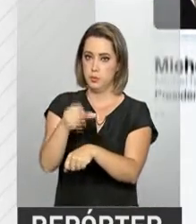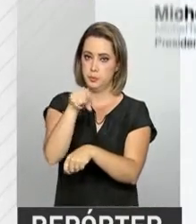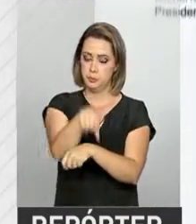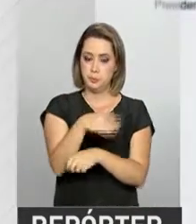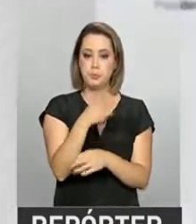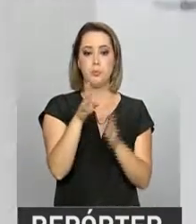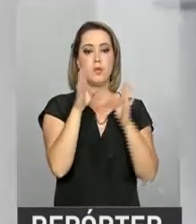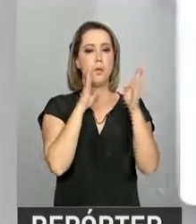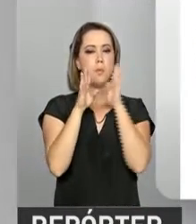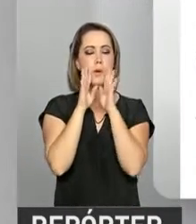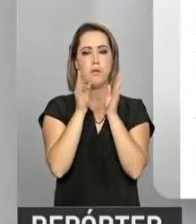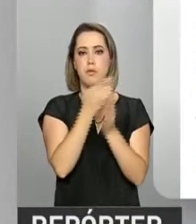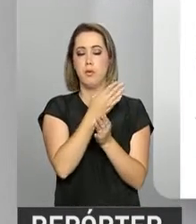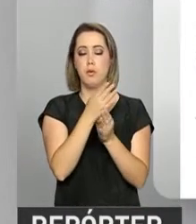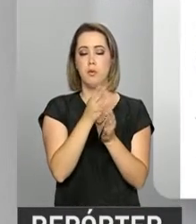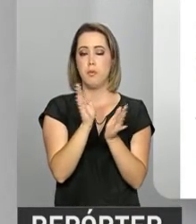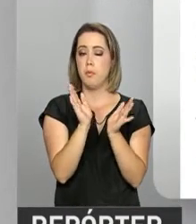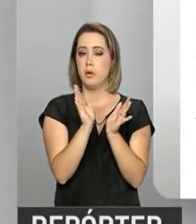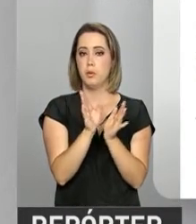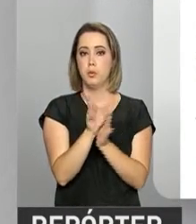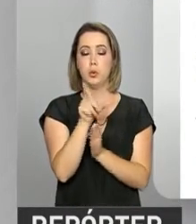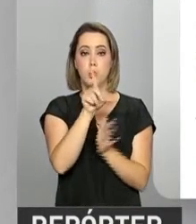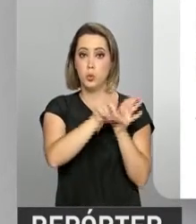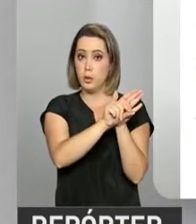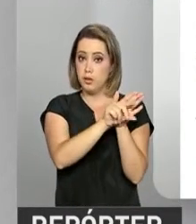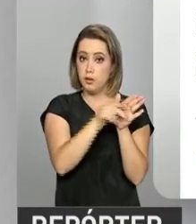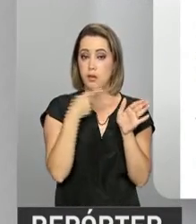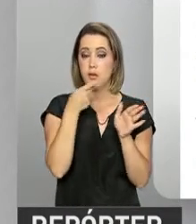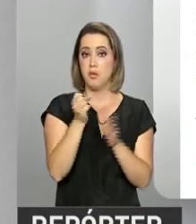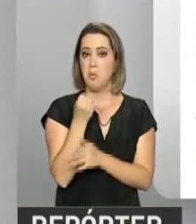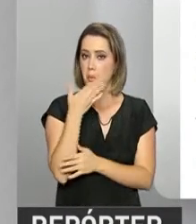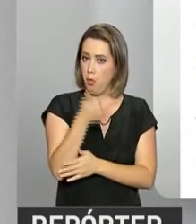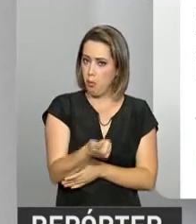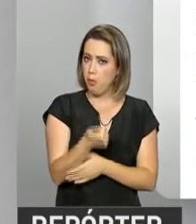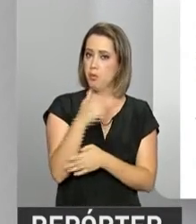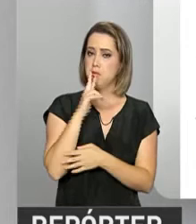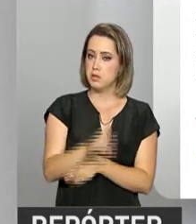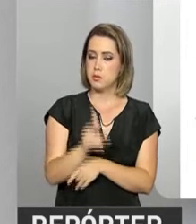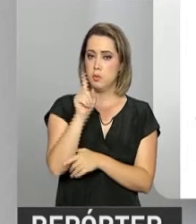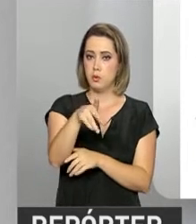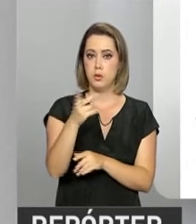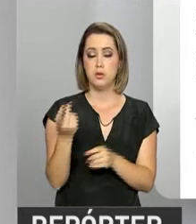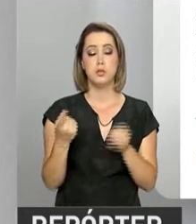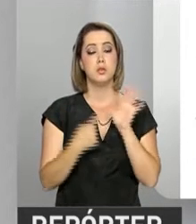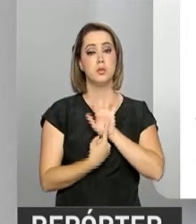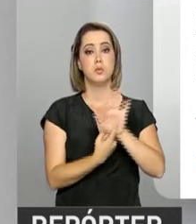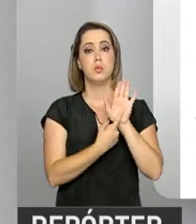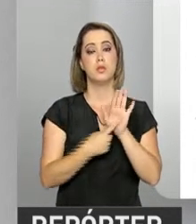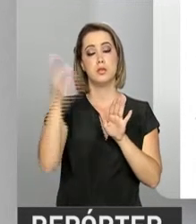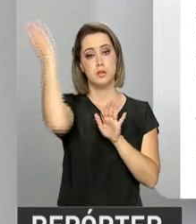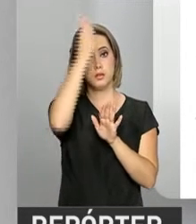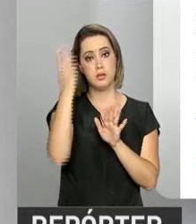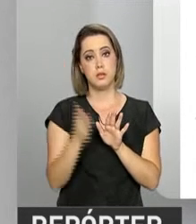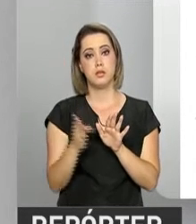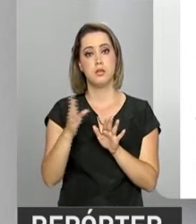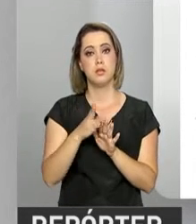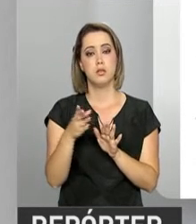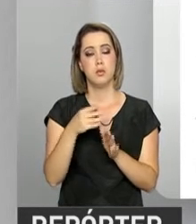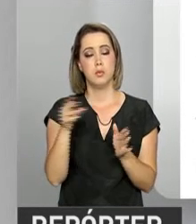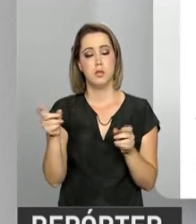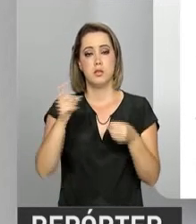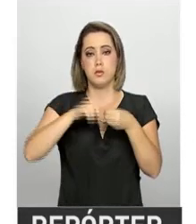presidente michel temer disse que o resultado do leilão foi um sucesso e mostra que o brasil está reconquistando a credibilidade no cenário